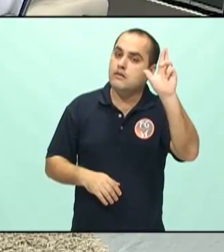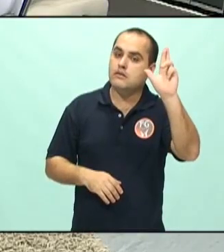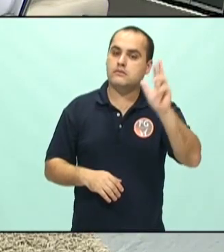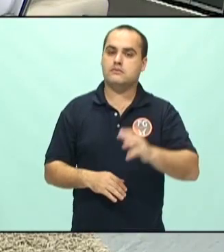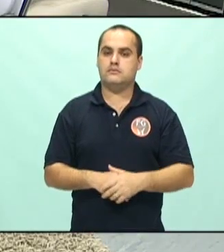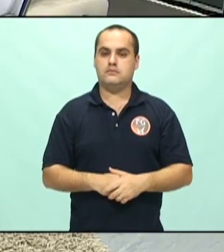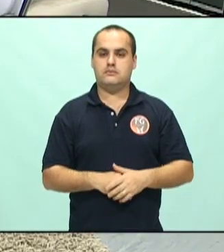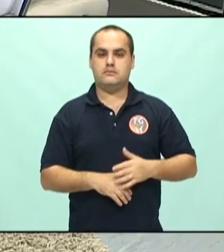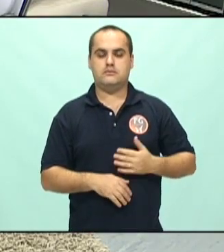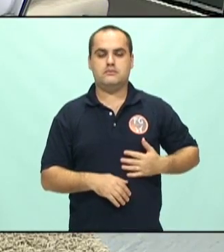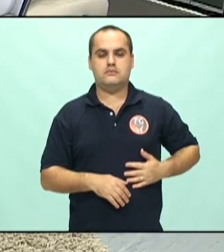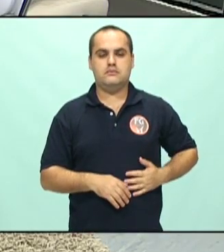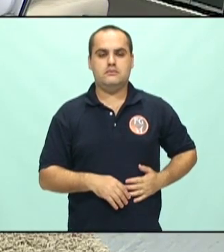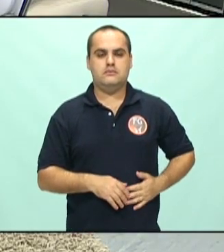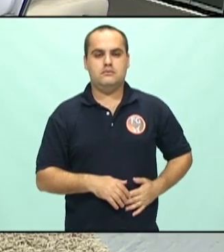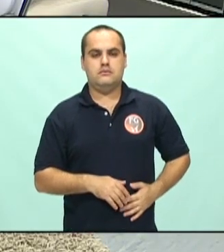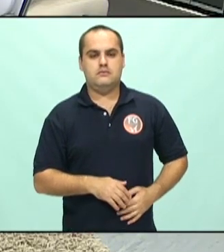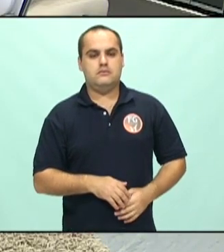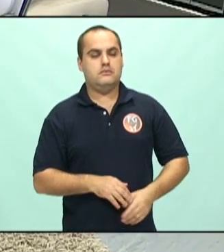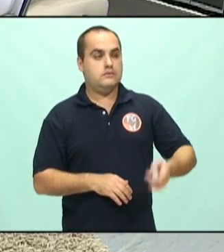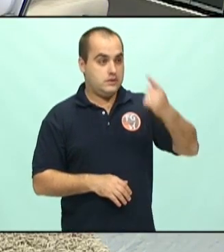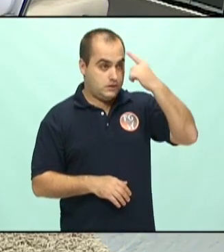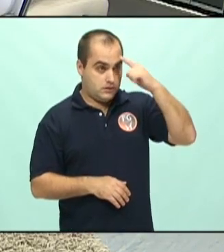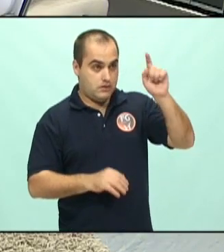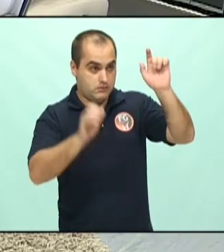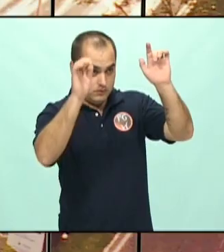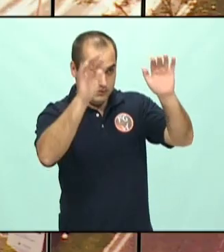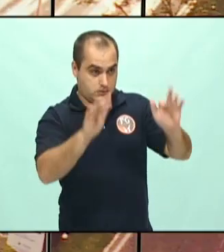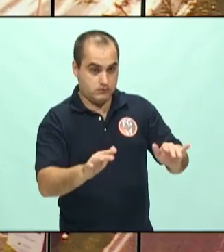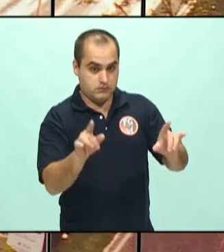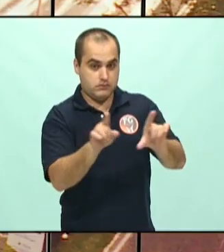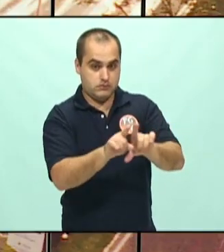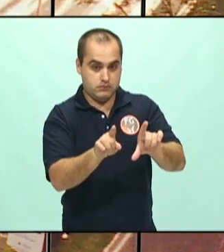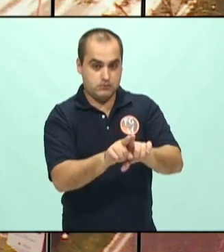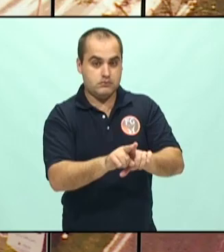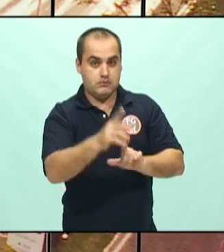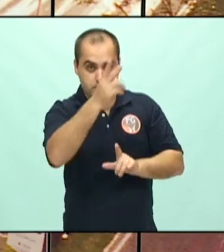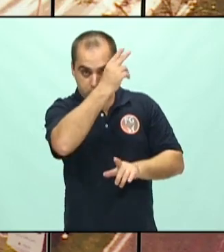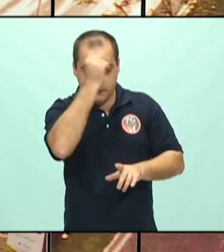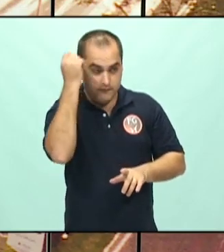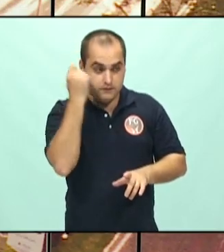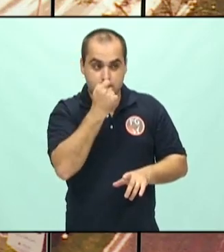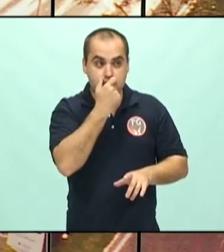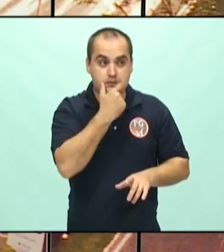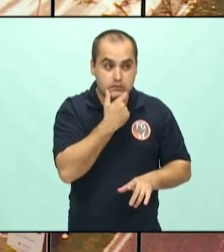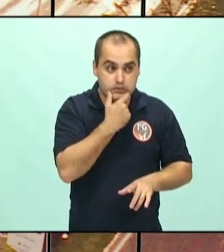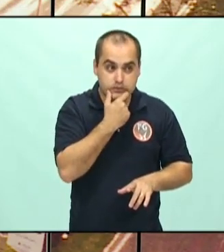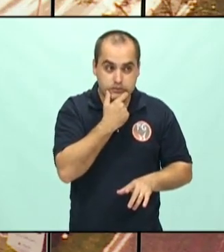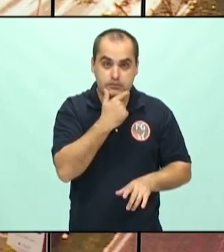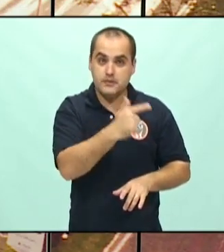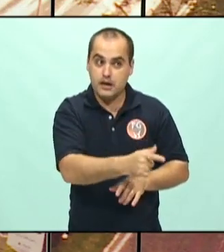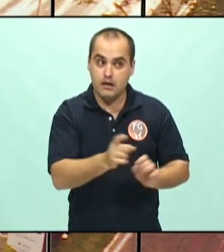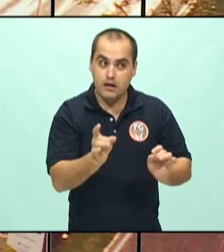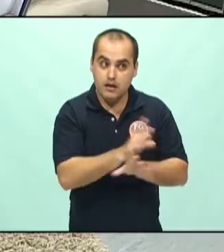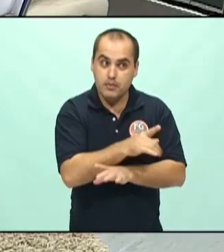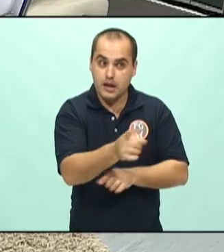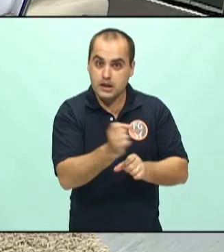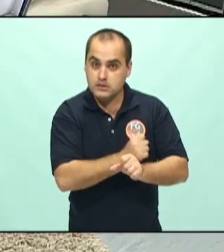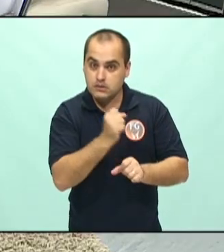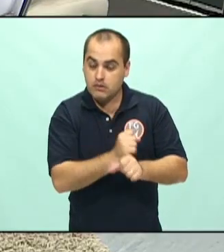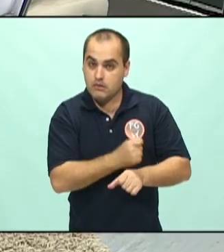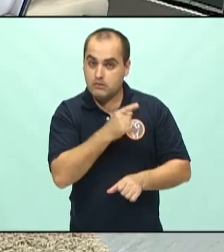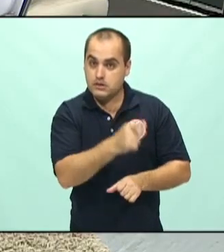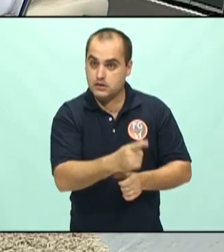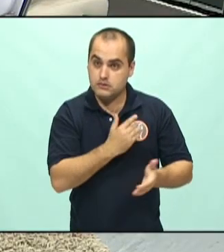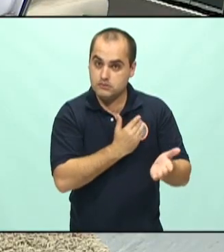que deus também de muita saúde pro pro prefeito volnei morastoni para terminar as obras que ele está